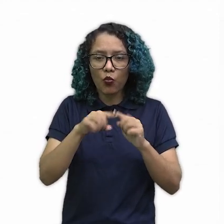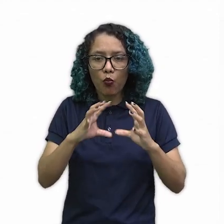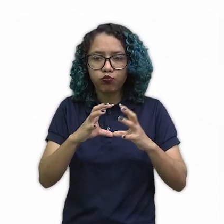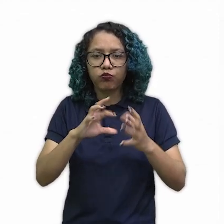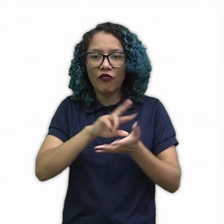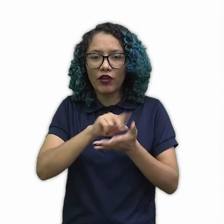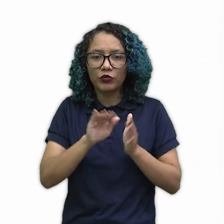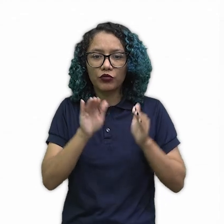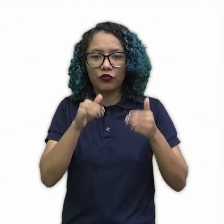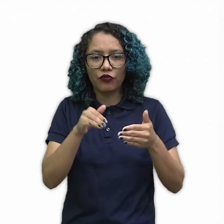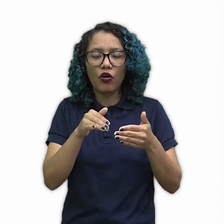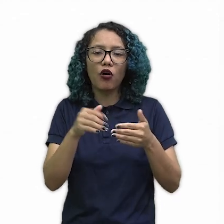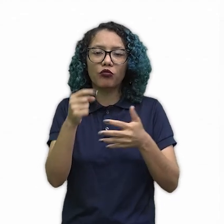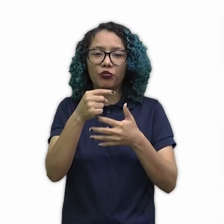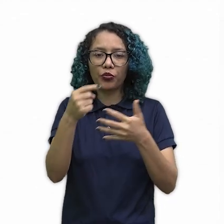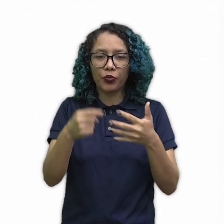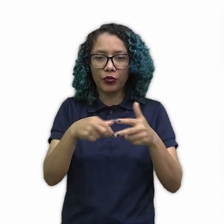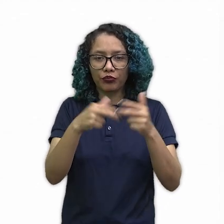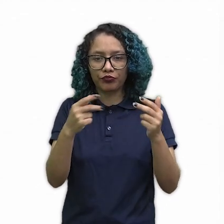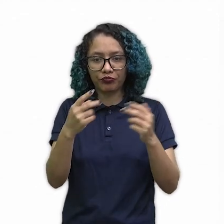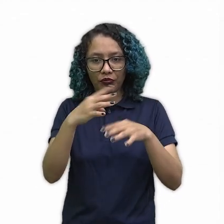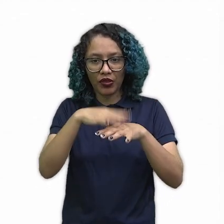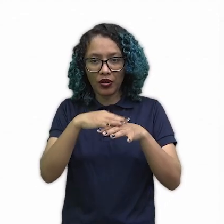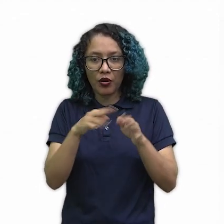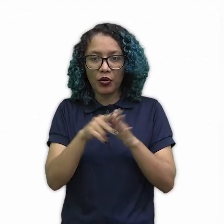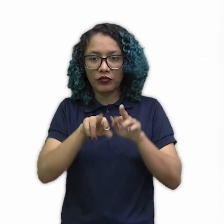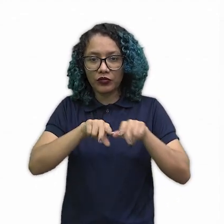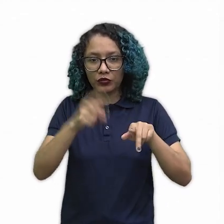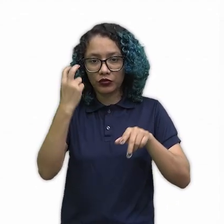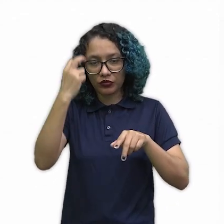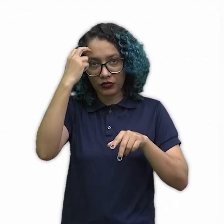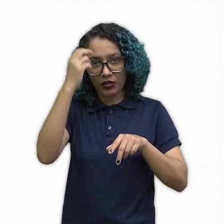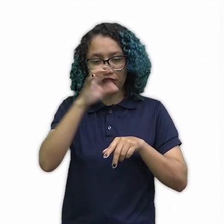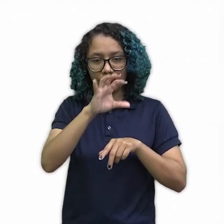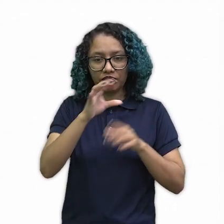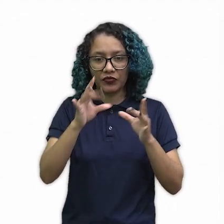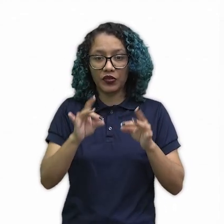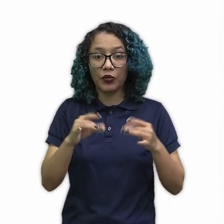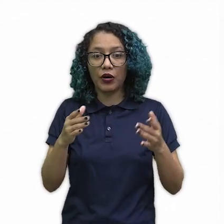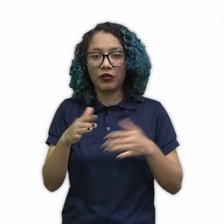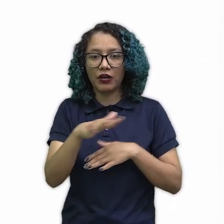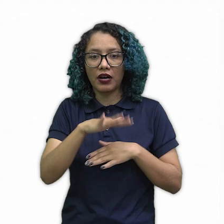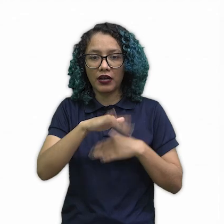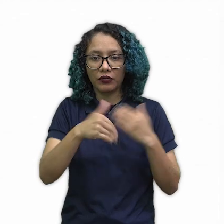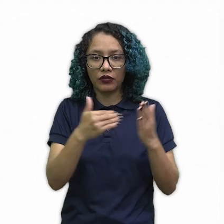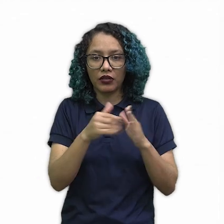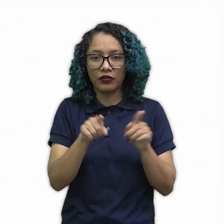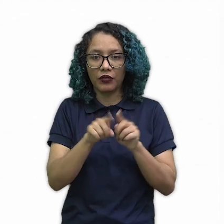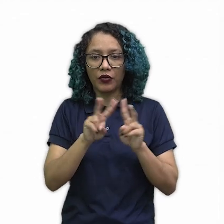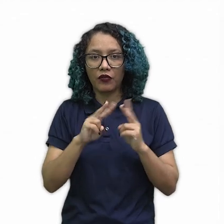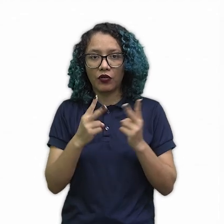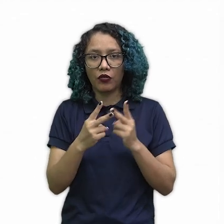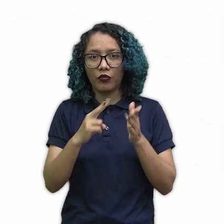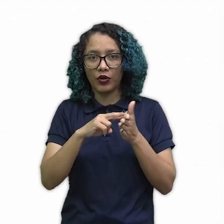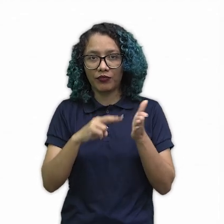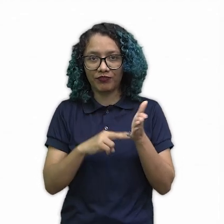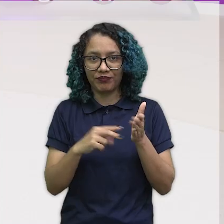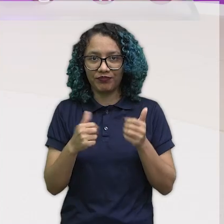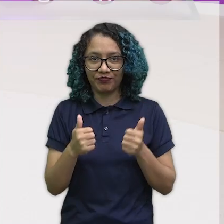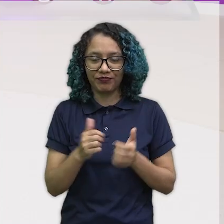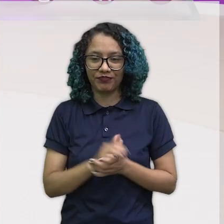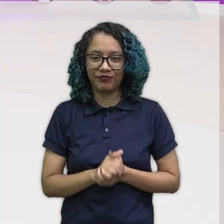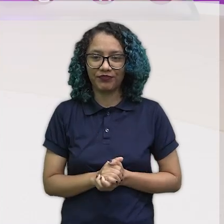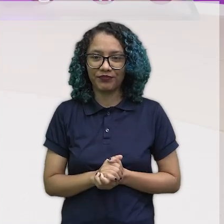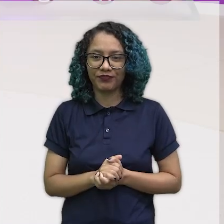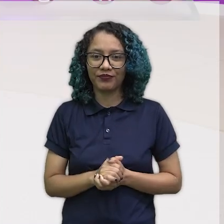aspectos etnomatemáticos das diversas culturas da região. E o detalhamento é área total e volume de